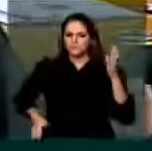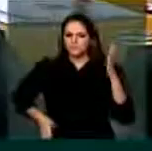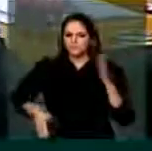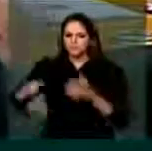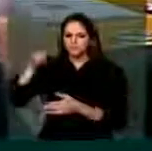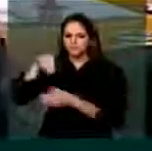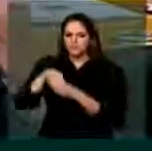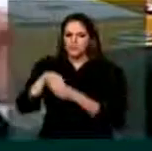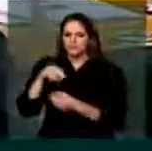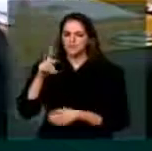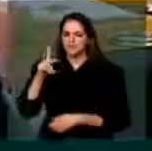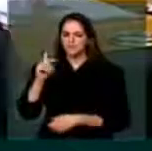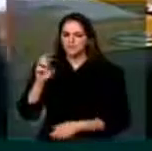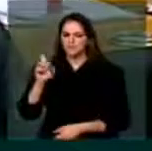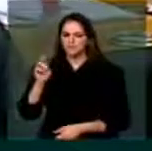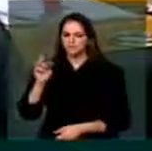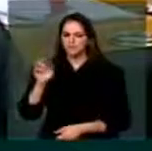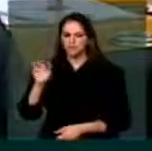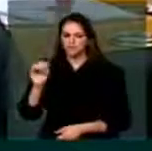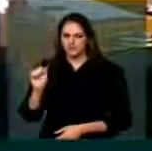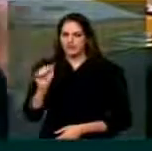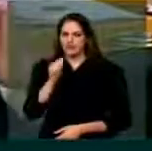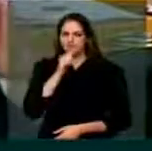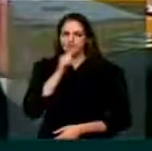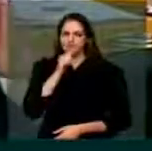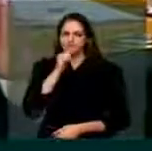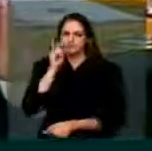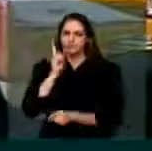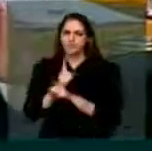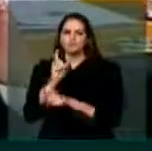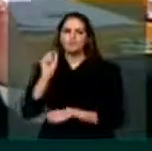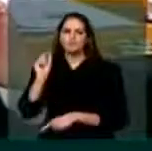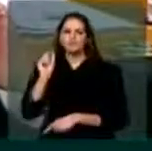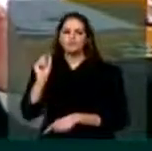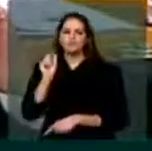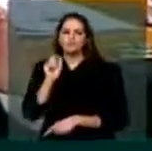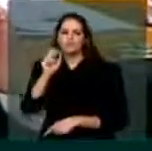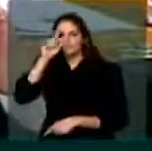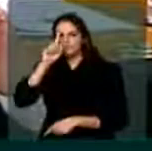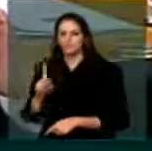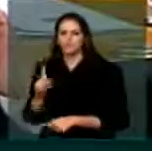não descobrimos o chefe da quadrilha que tirou bilhões da Petrobras.